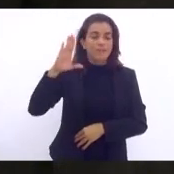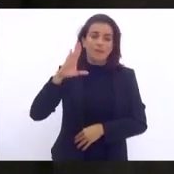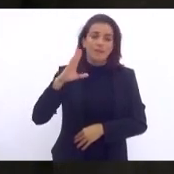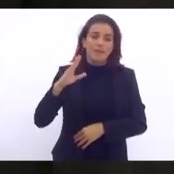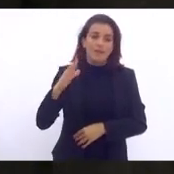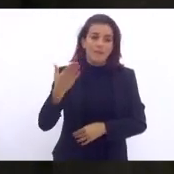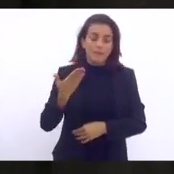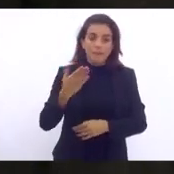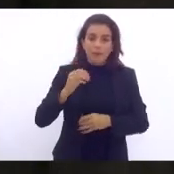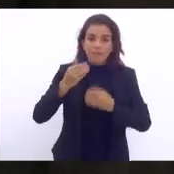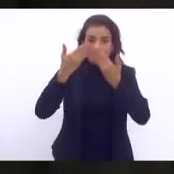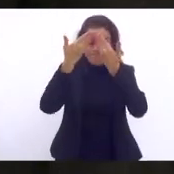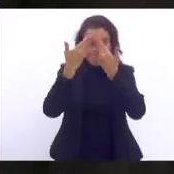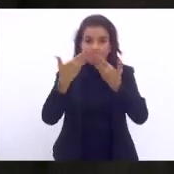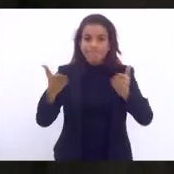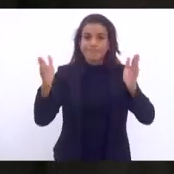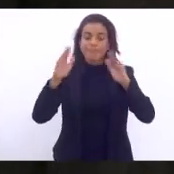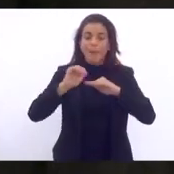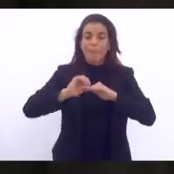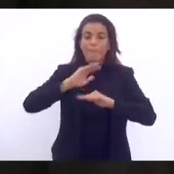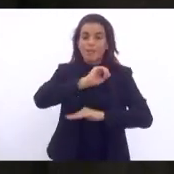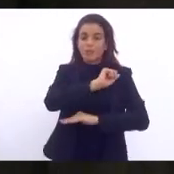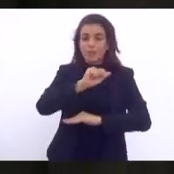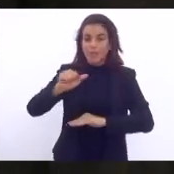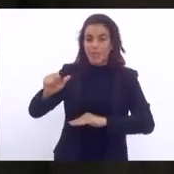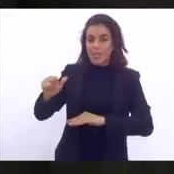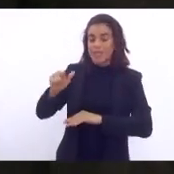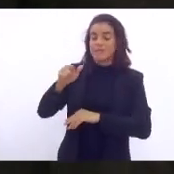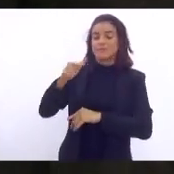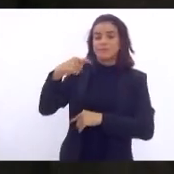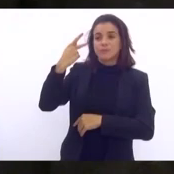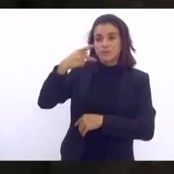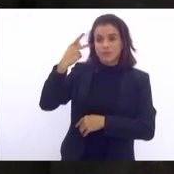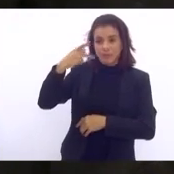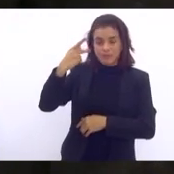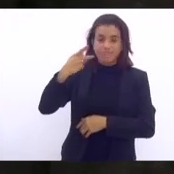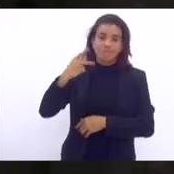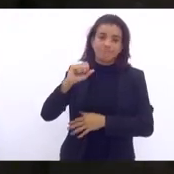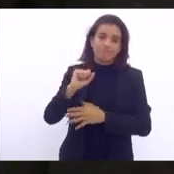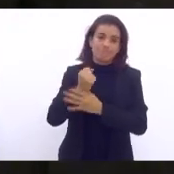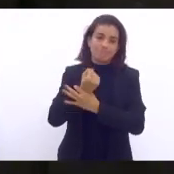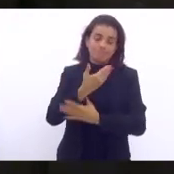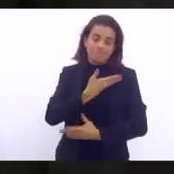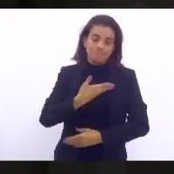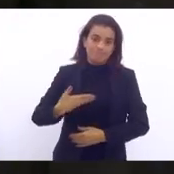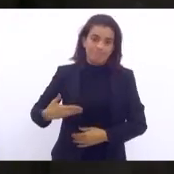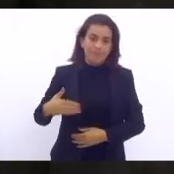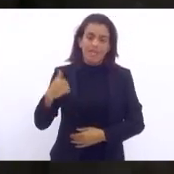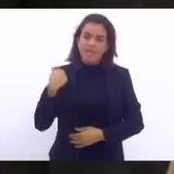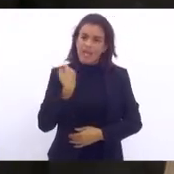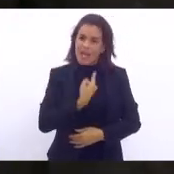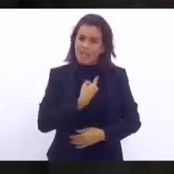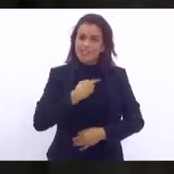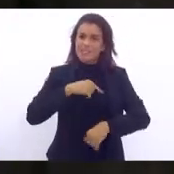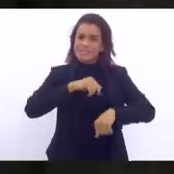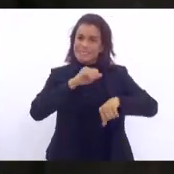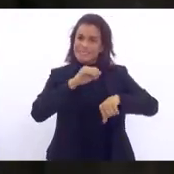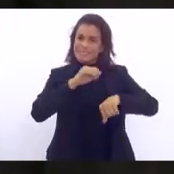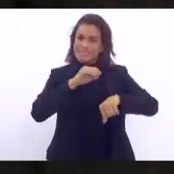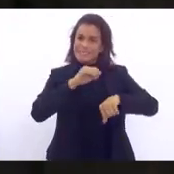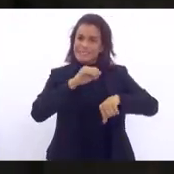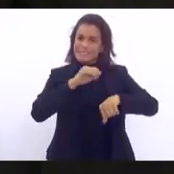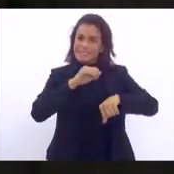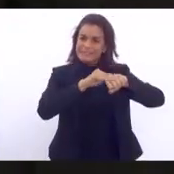políticas de segurança pública devem ter. Então, a gente vinha cobrando, desde o início do ano,